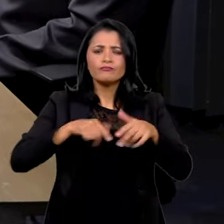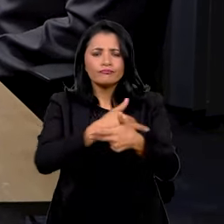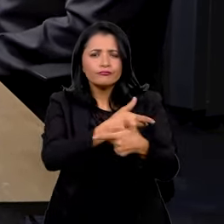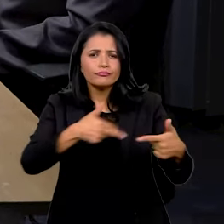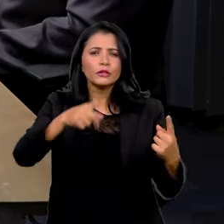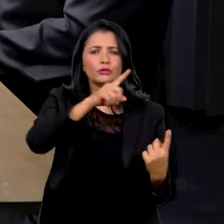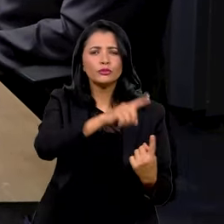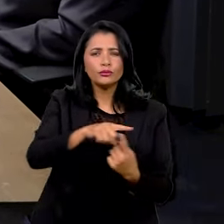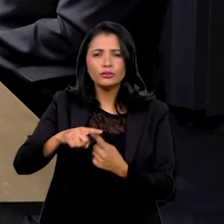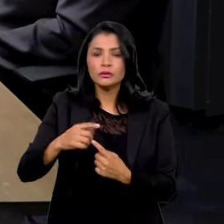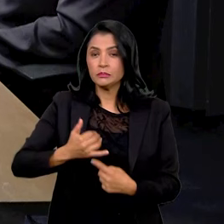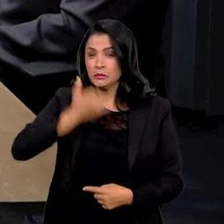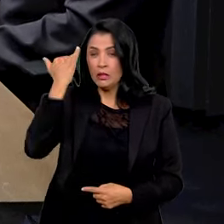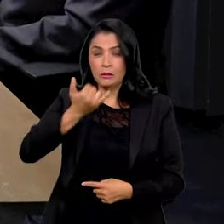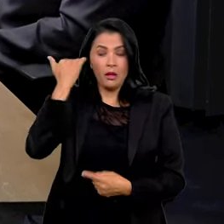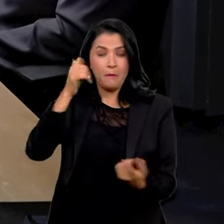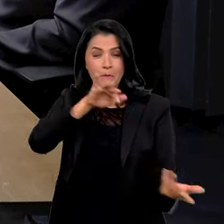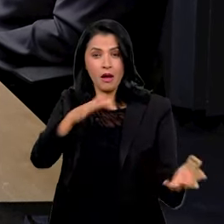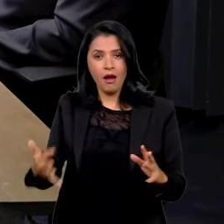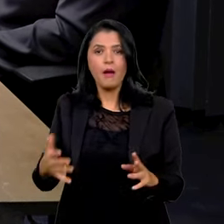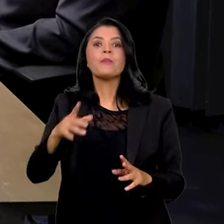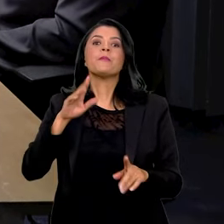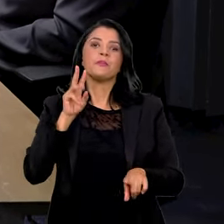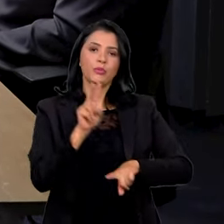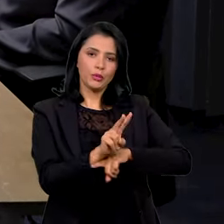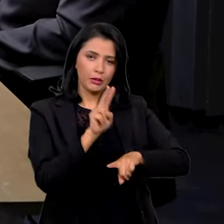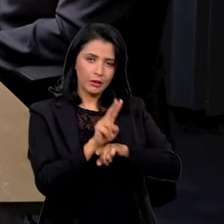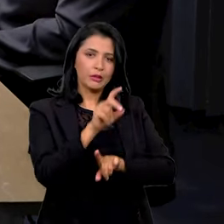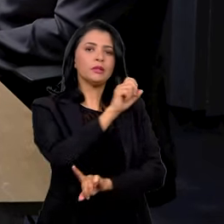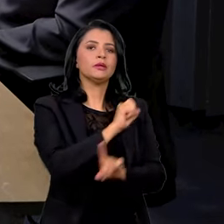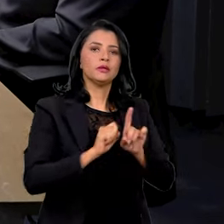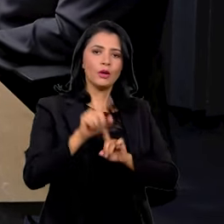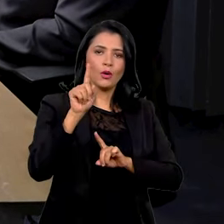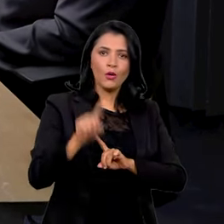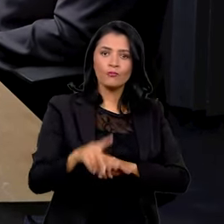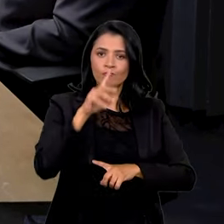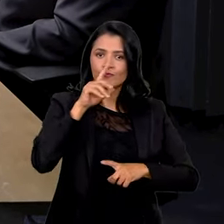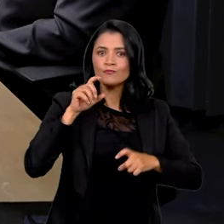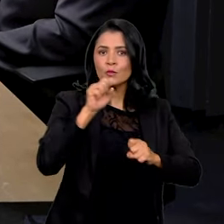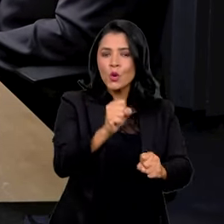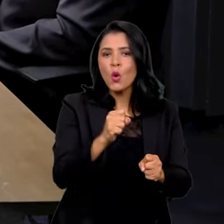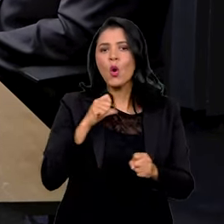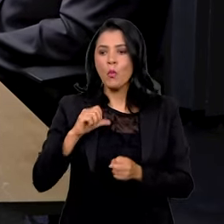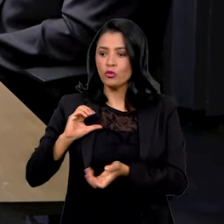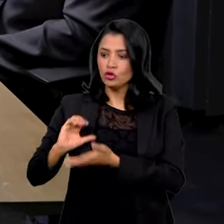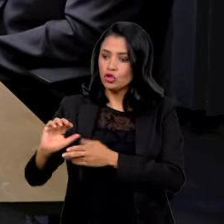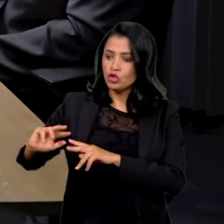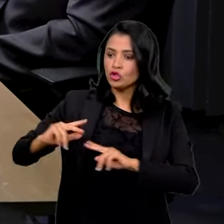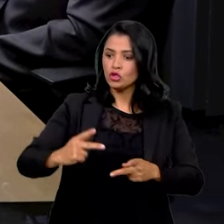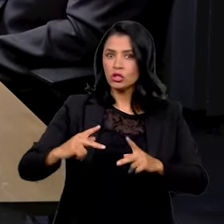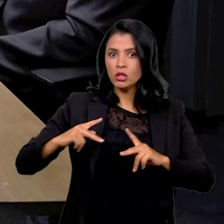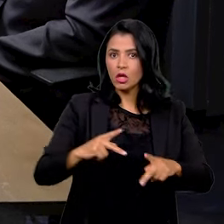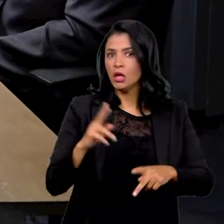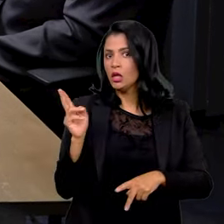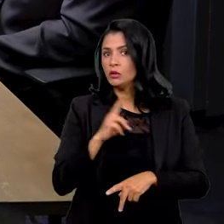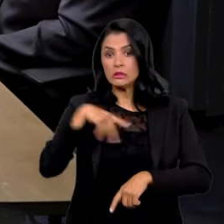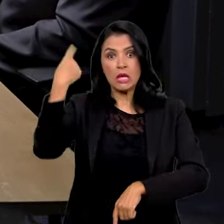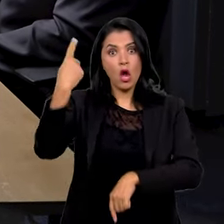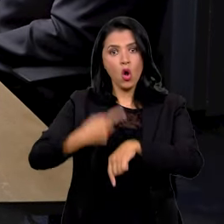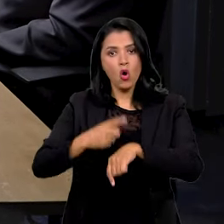diferentes tipos de desastres a proteção social é fortalecida por meio de repasses de recursos